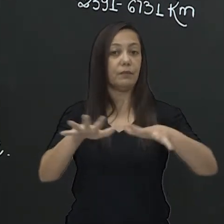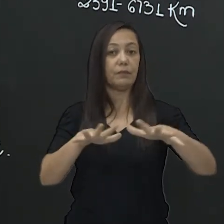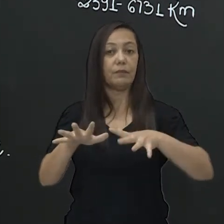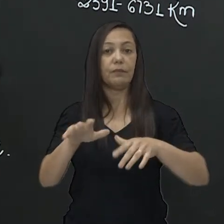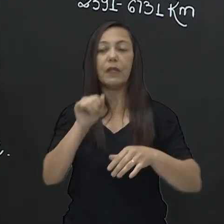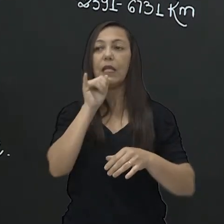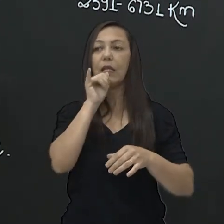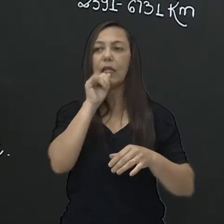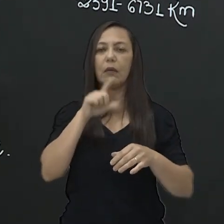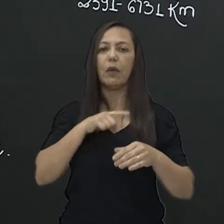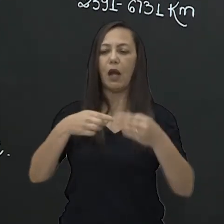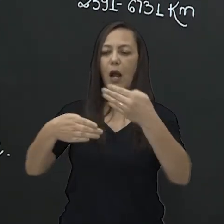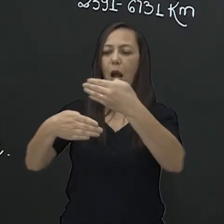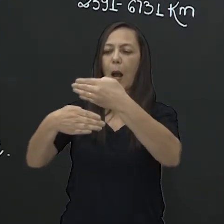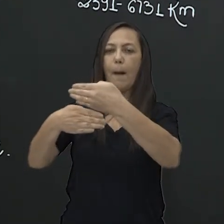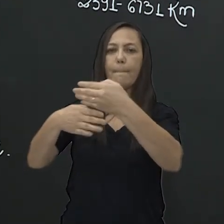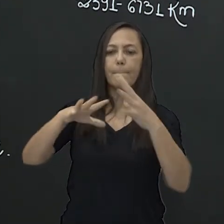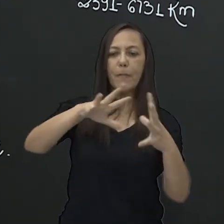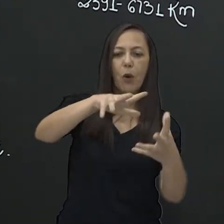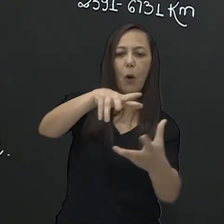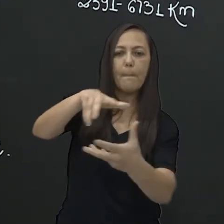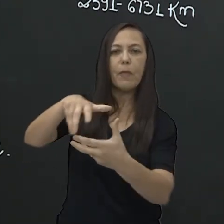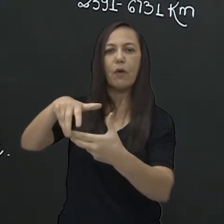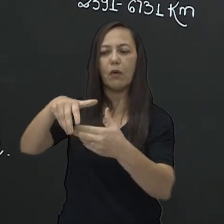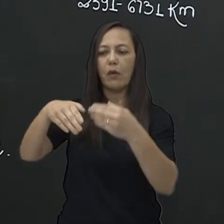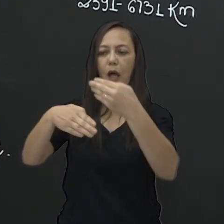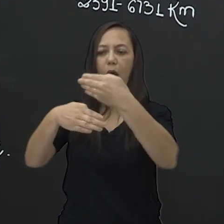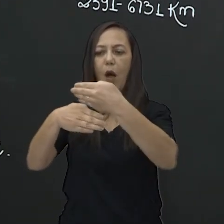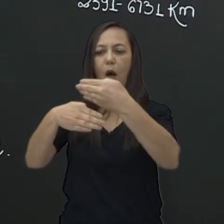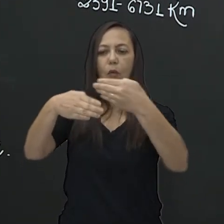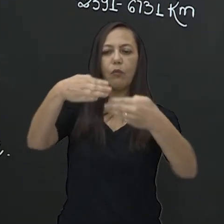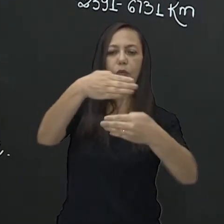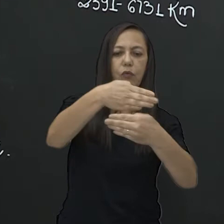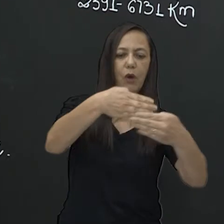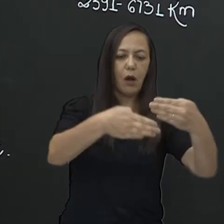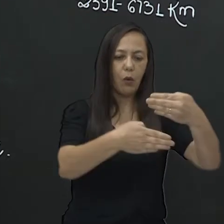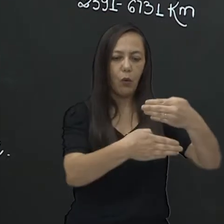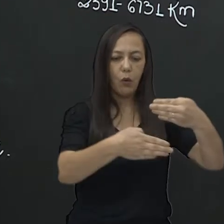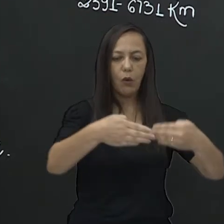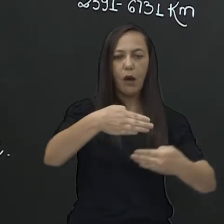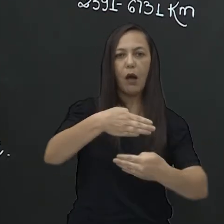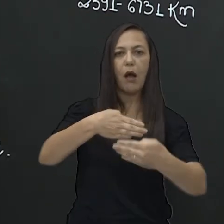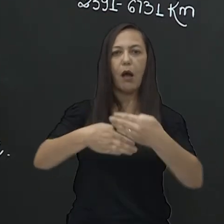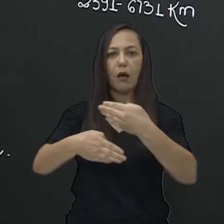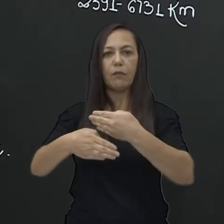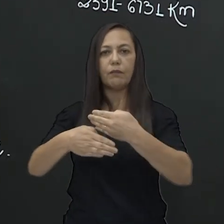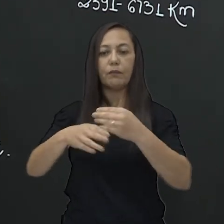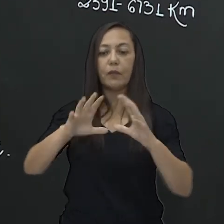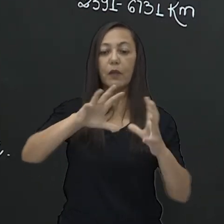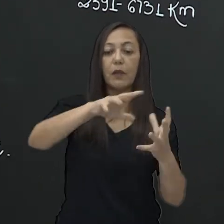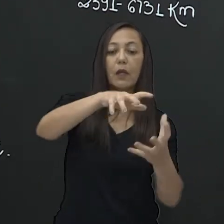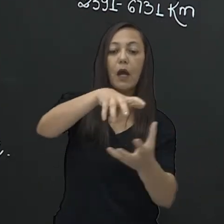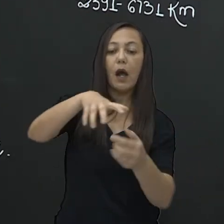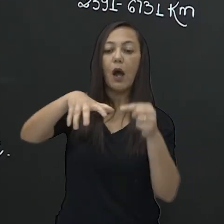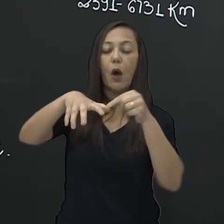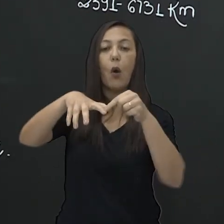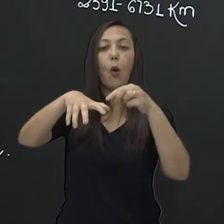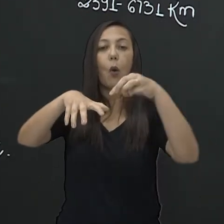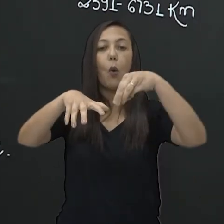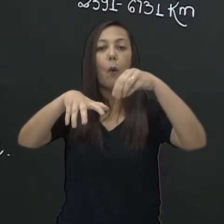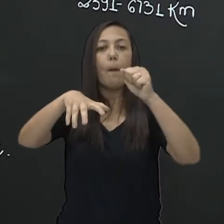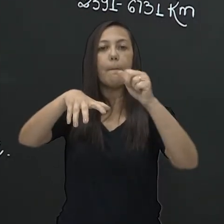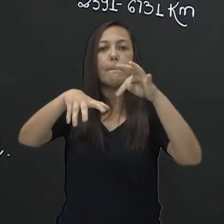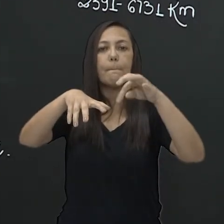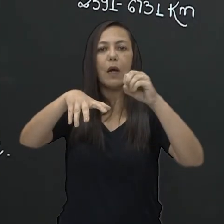essa placa. São placas ali, a crosta, várias pecinhas de Lego ali montando, E esse manto, ele não é absolutamente